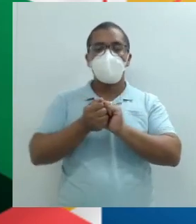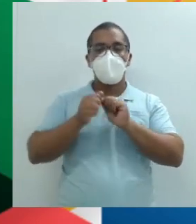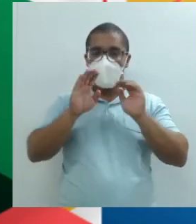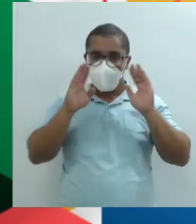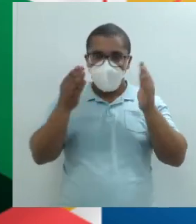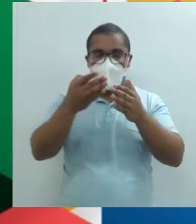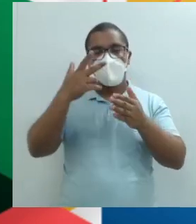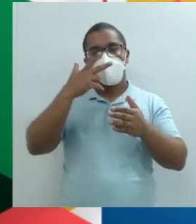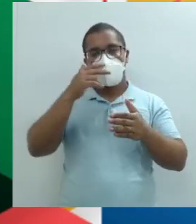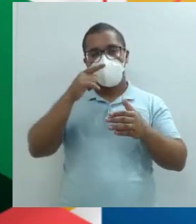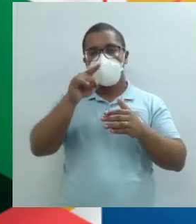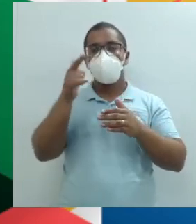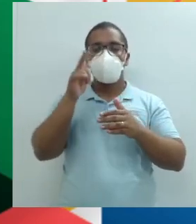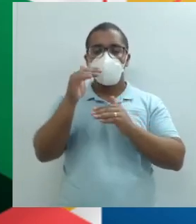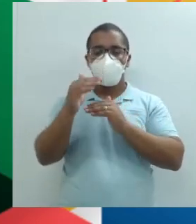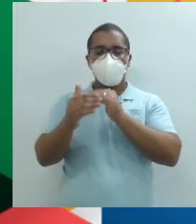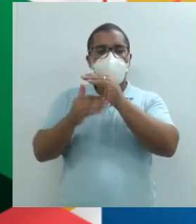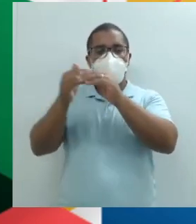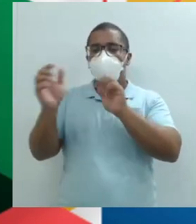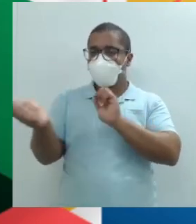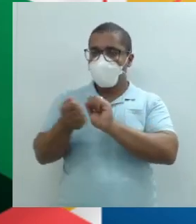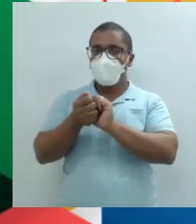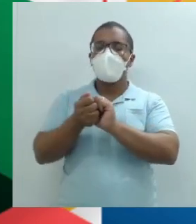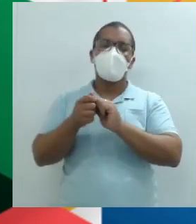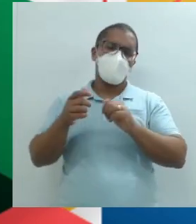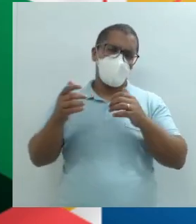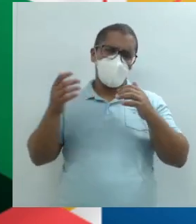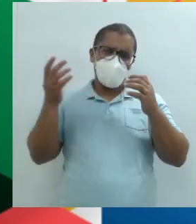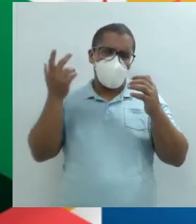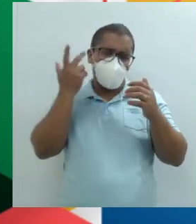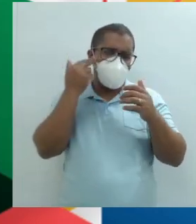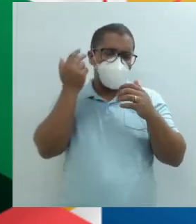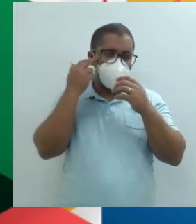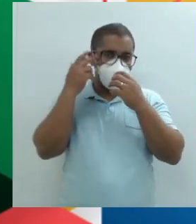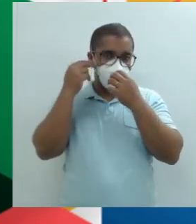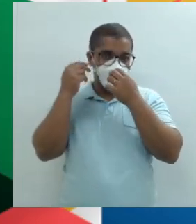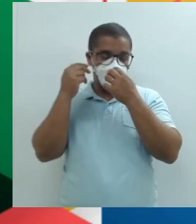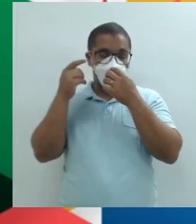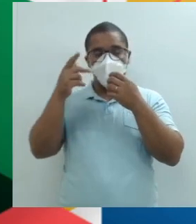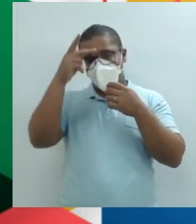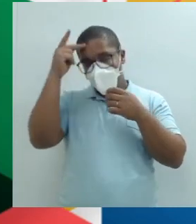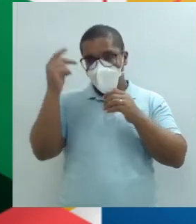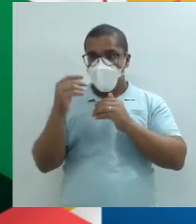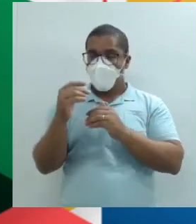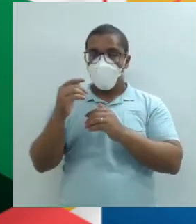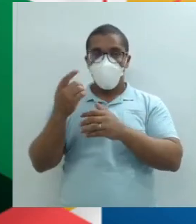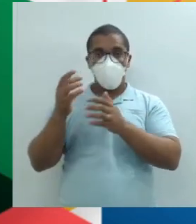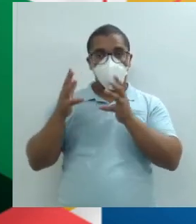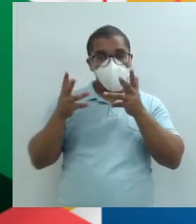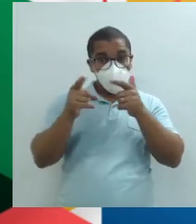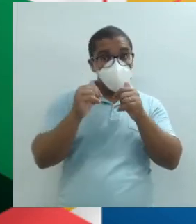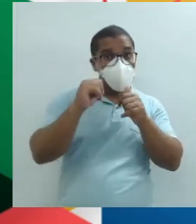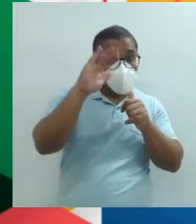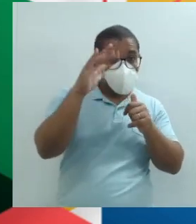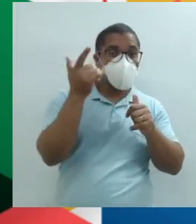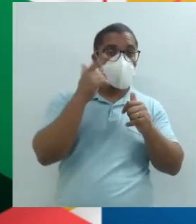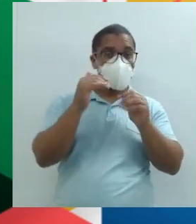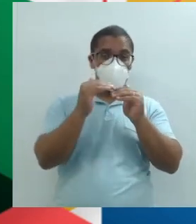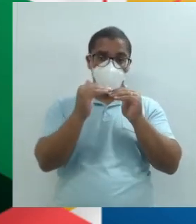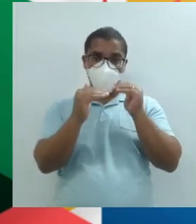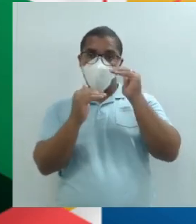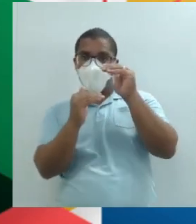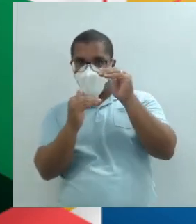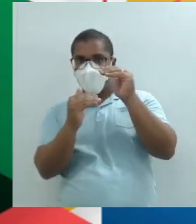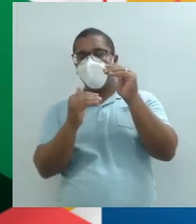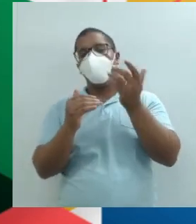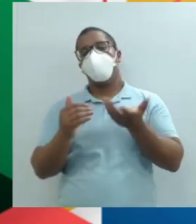se desenvolver com todas elas. E naturalmente, né, quem tiver melhor vai se destacar por ter ali essa